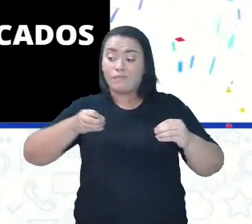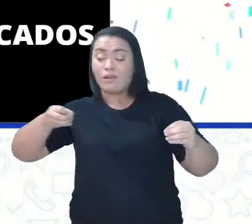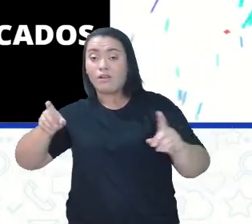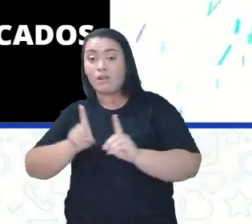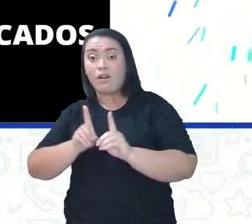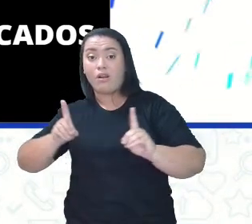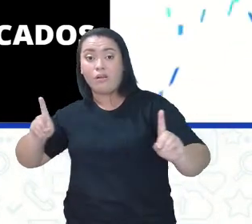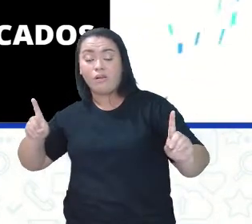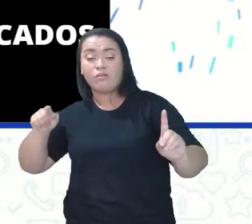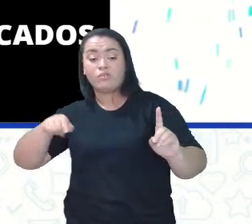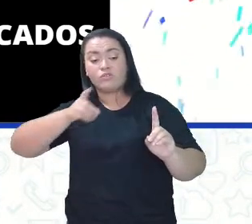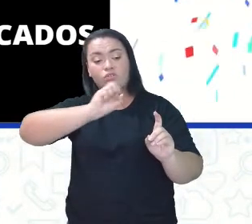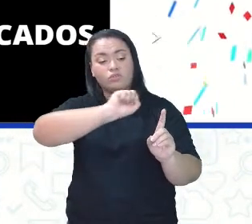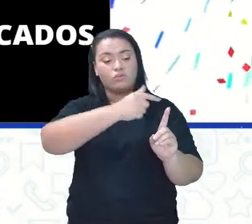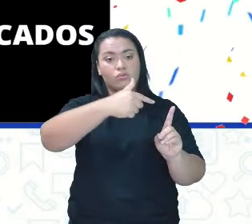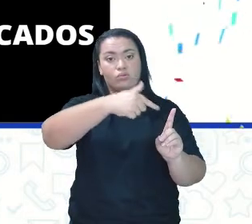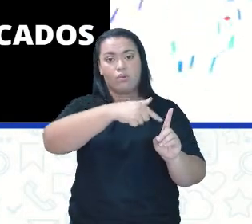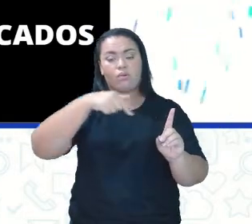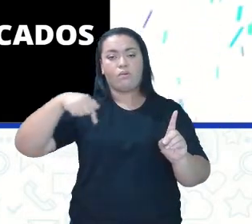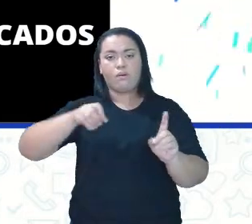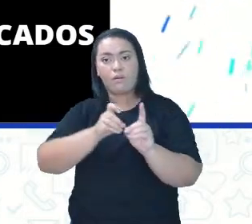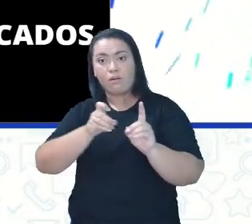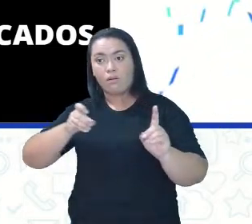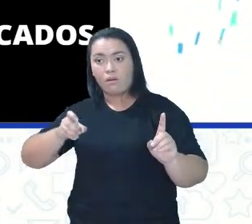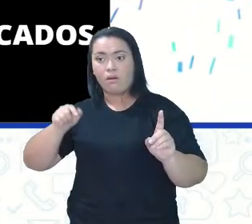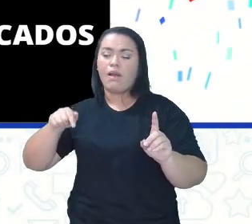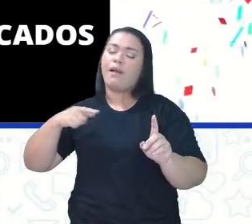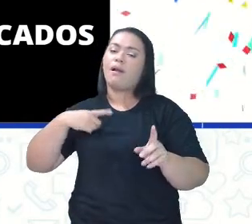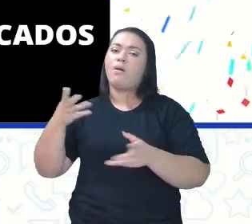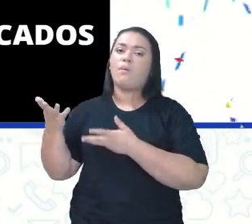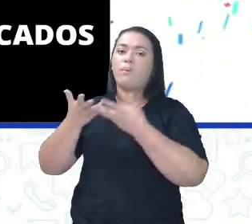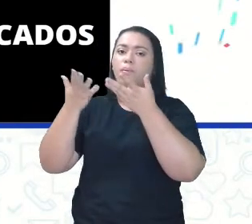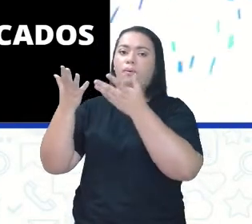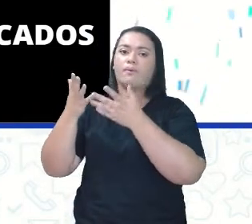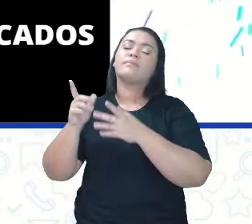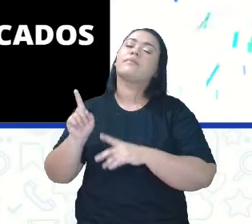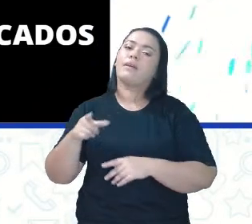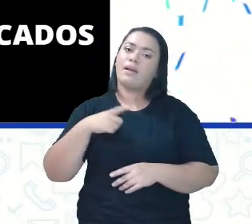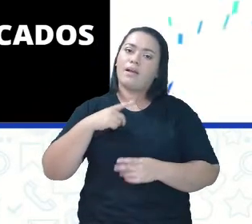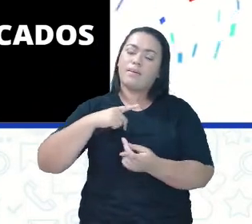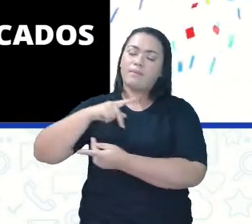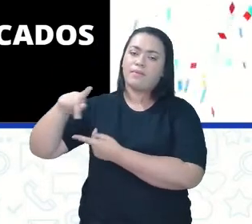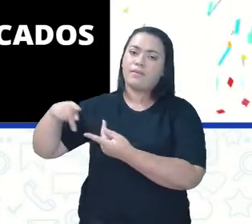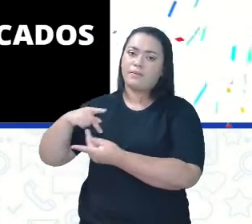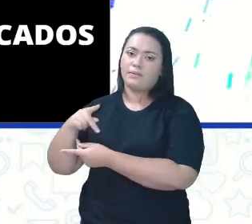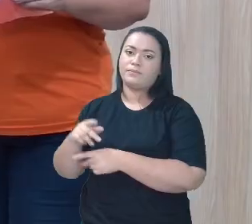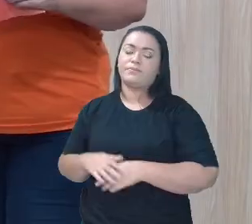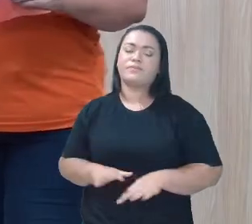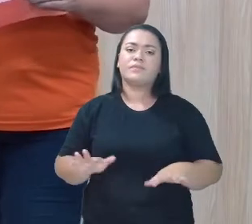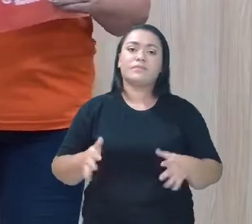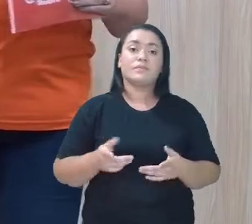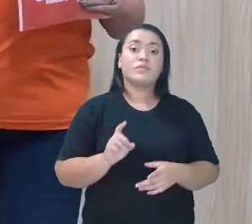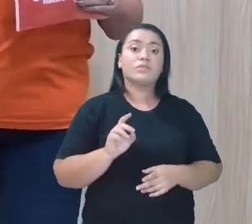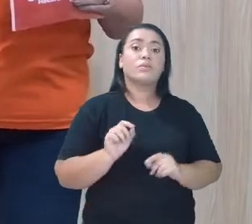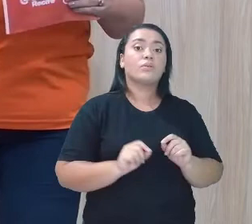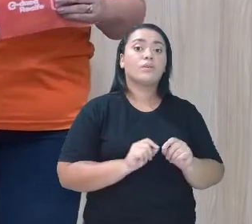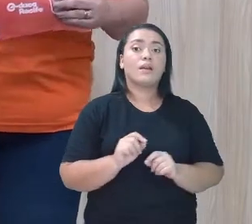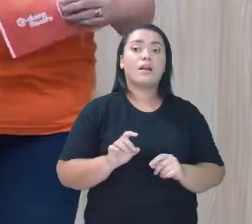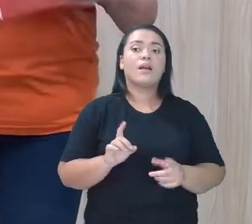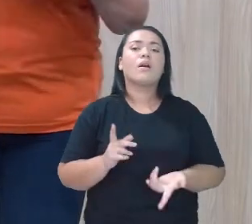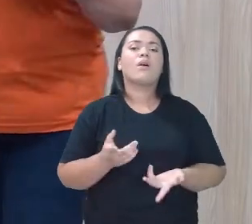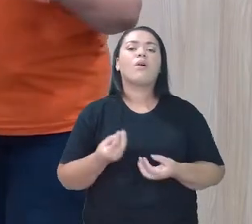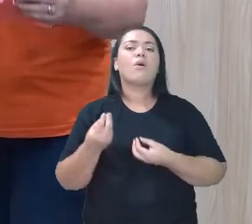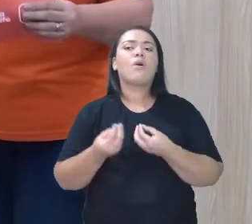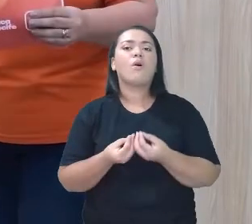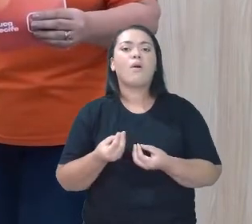gasosos. Ou seja, explorar um planeta gasoso é só através de dar voltas,